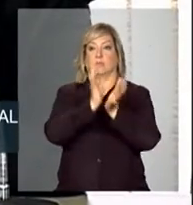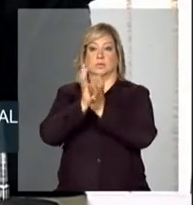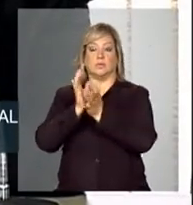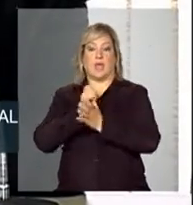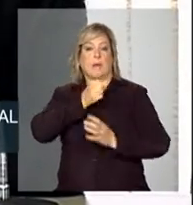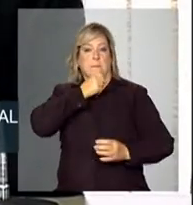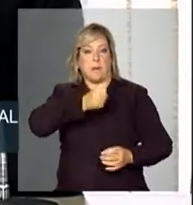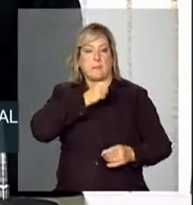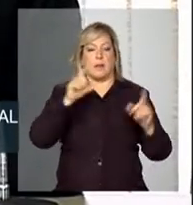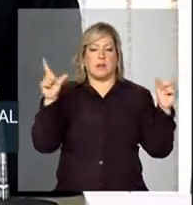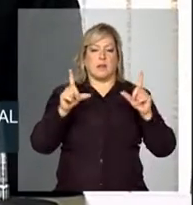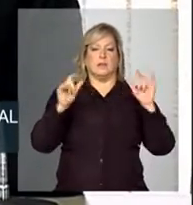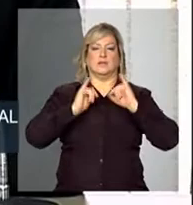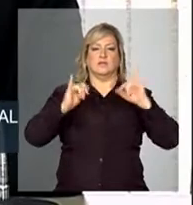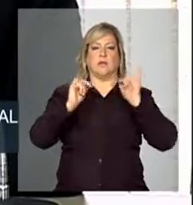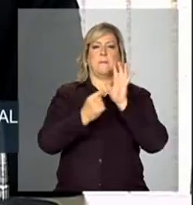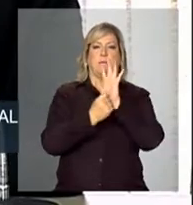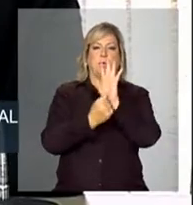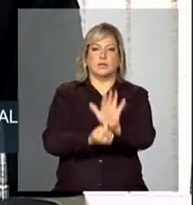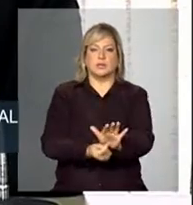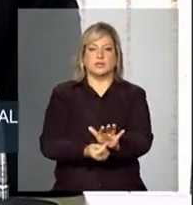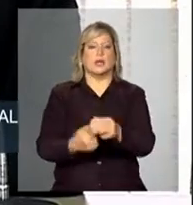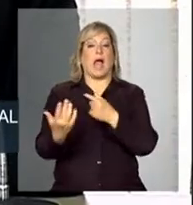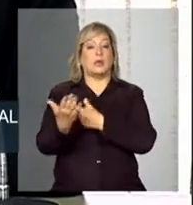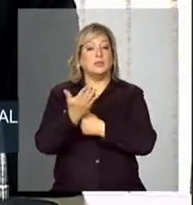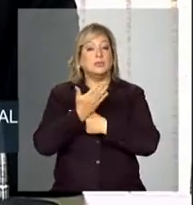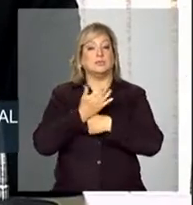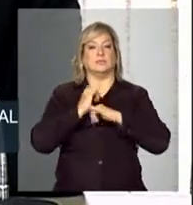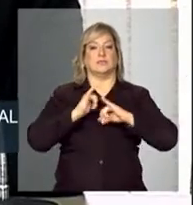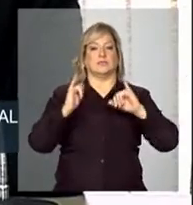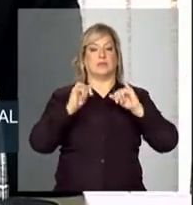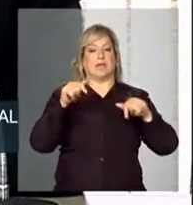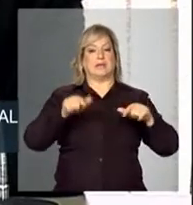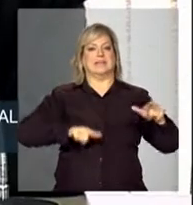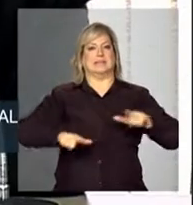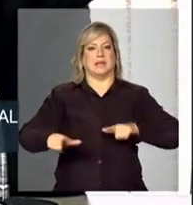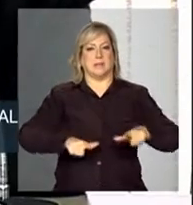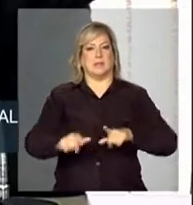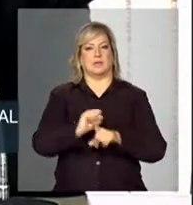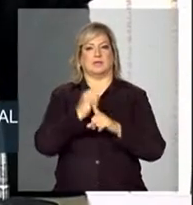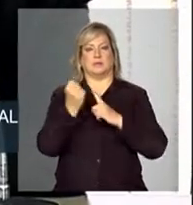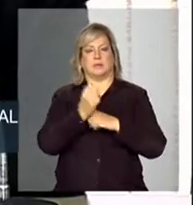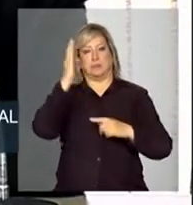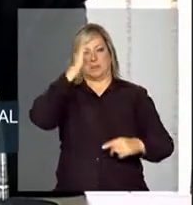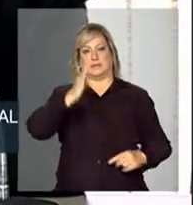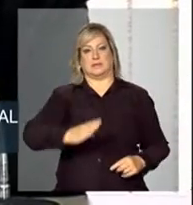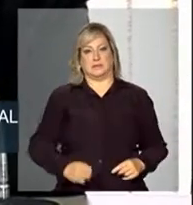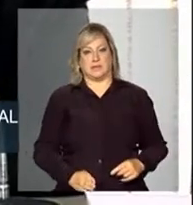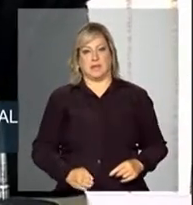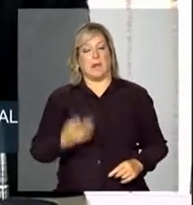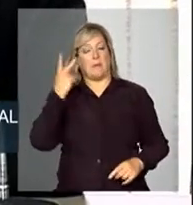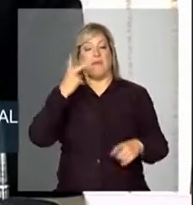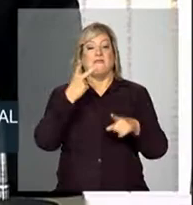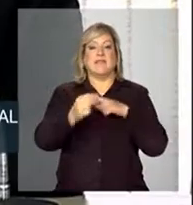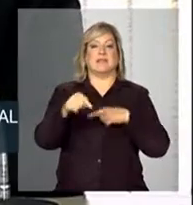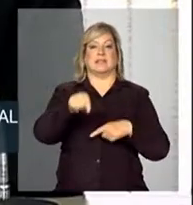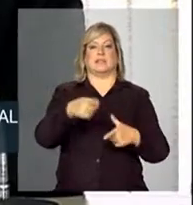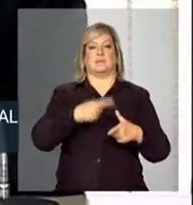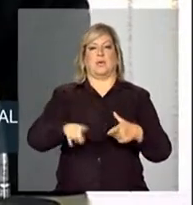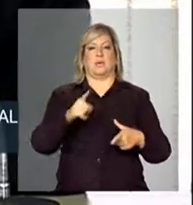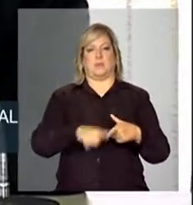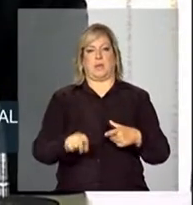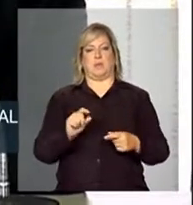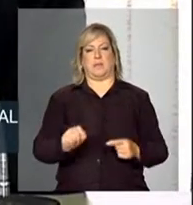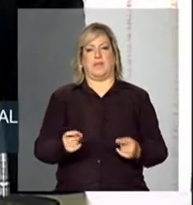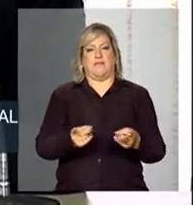de imprensa para divulgar Para apoiar para nos auxiliar neste movimento a sociedade Brasileira contra ou